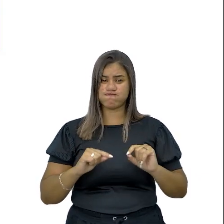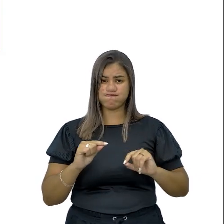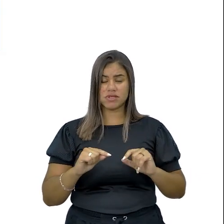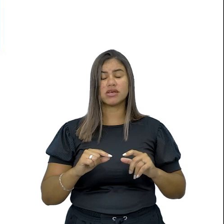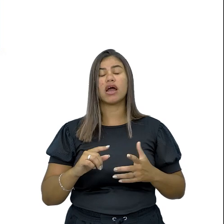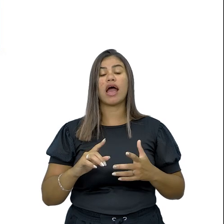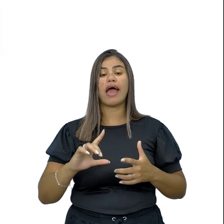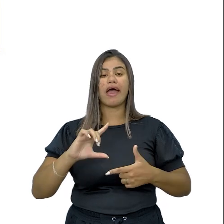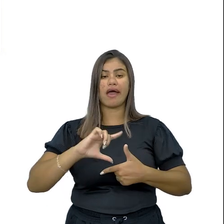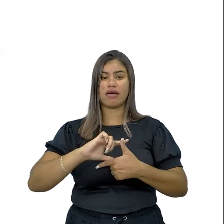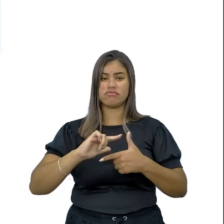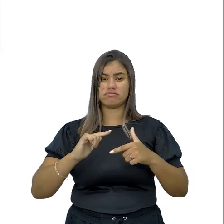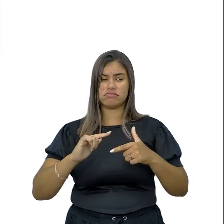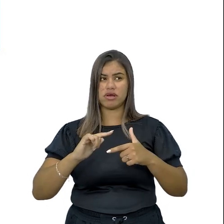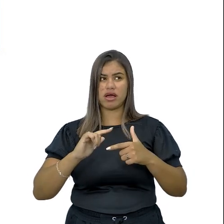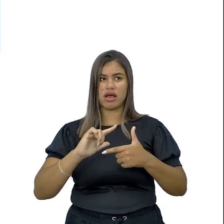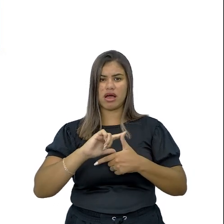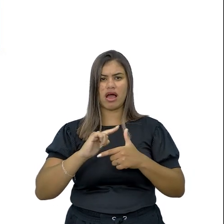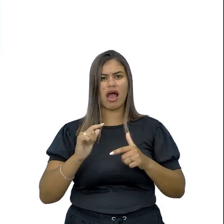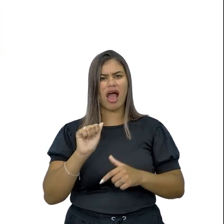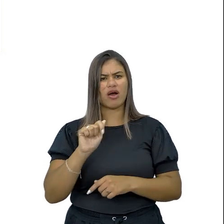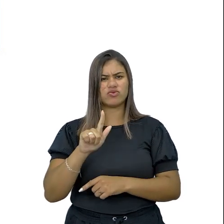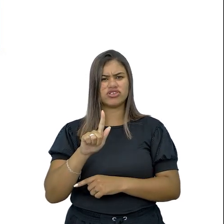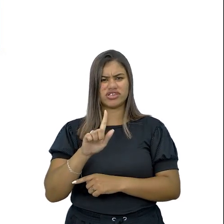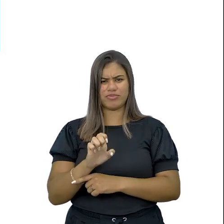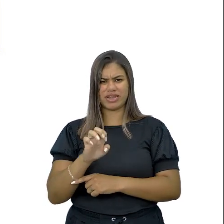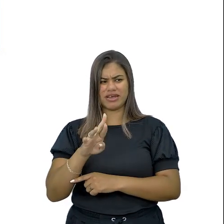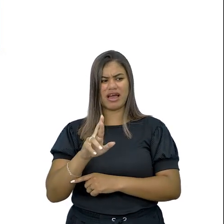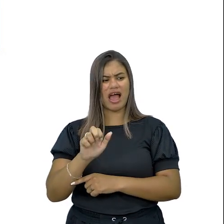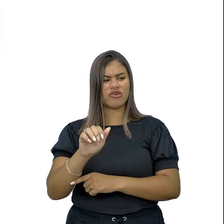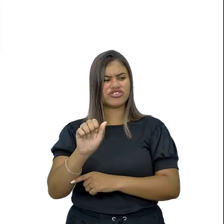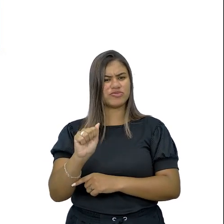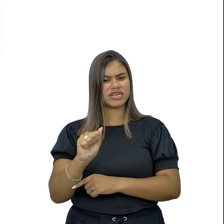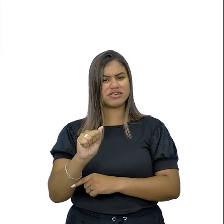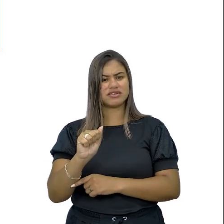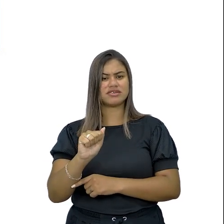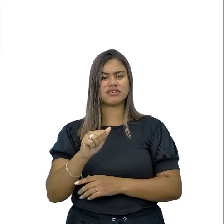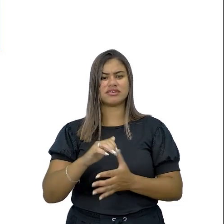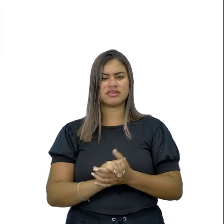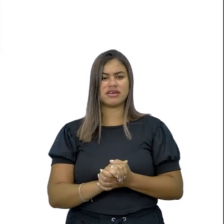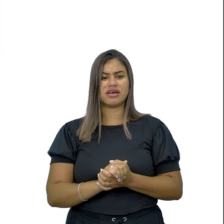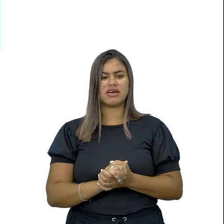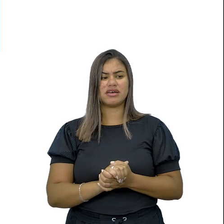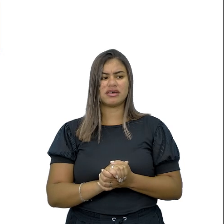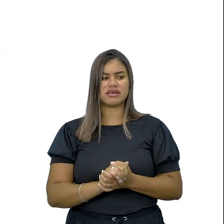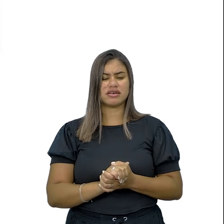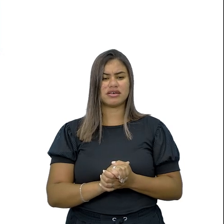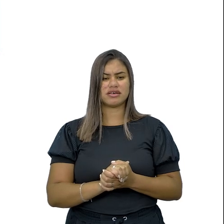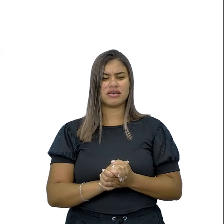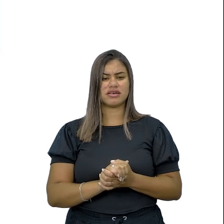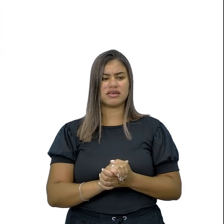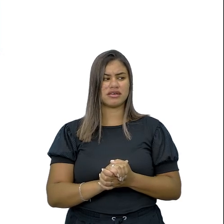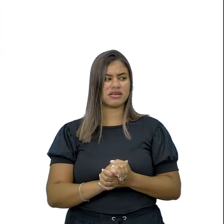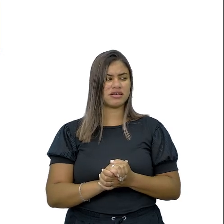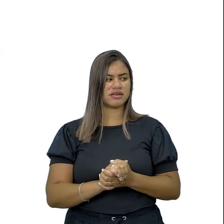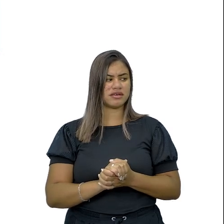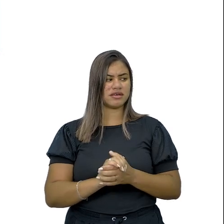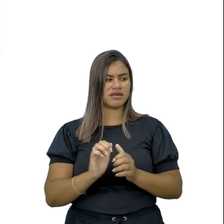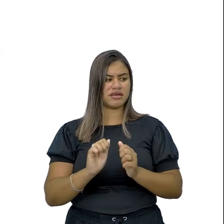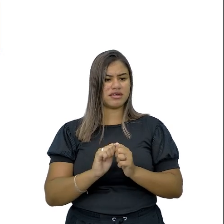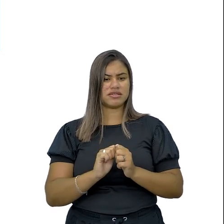a álgebra, tá bem? Foi por isso que eu trouxe aqui a unidade temática, né? Álgebra. E aí a